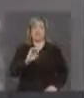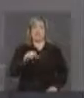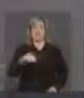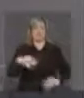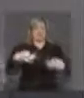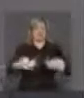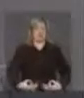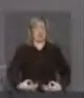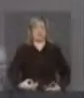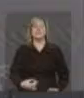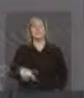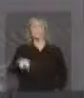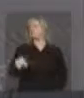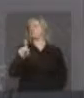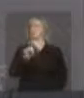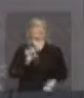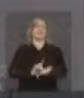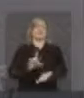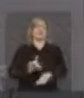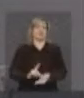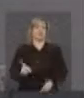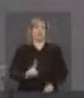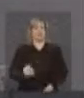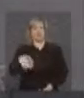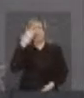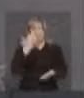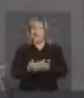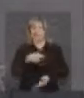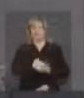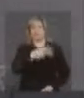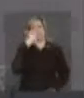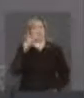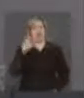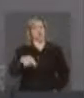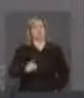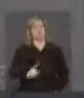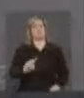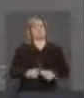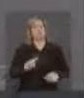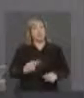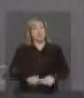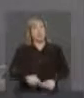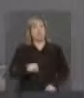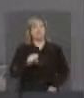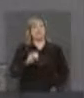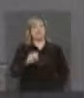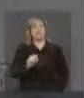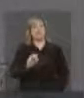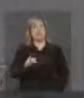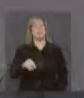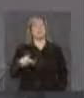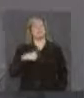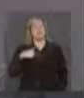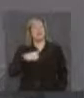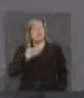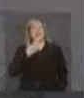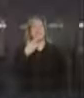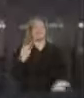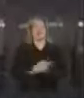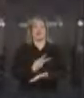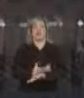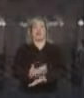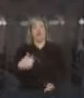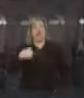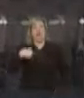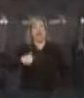não acredite nele porque o sistema não é. O sistema tem falhas e é minha função,